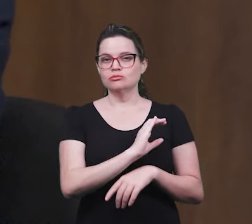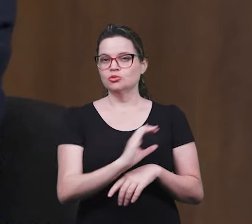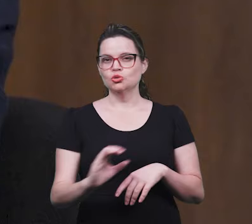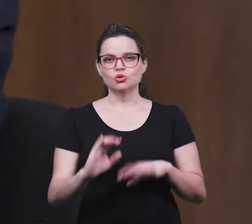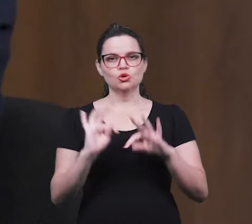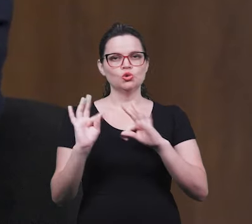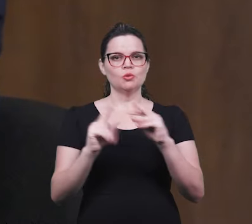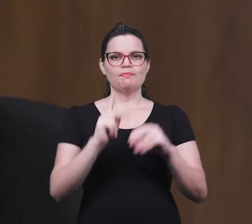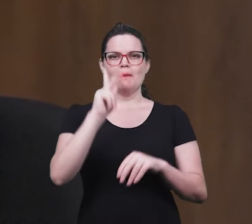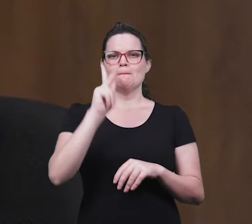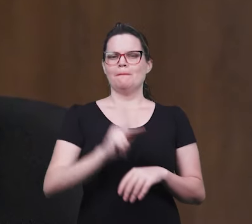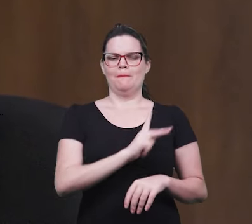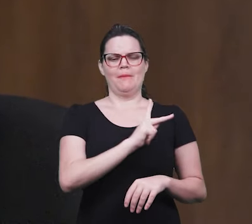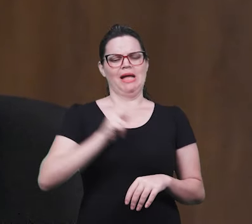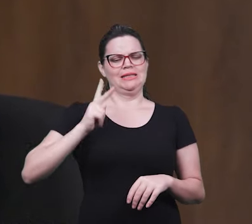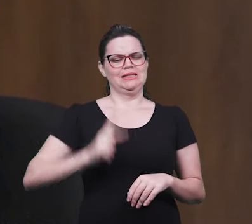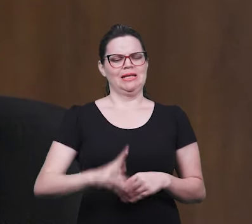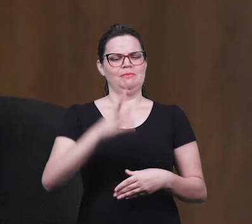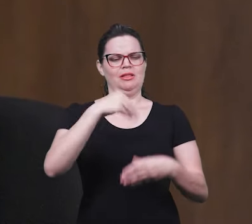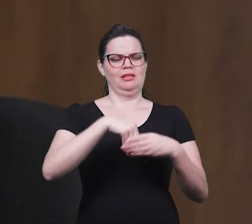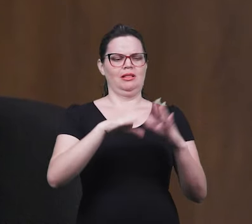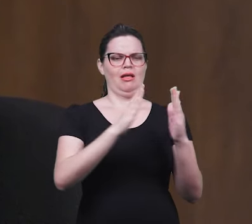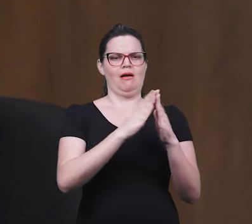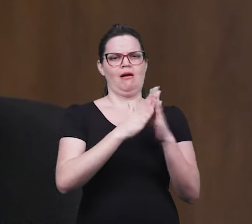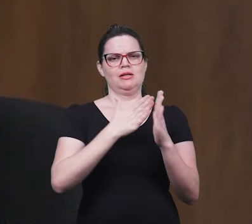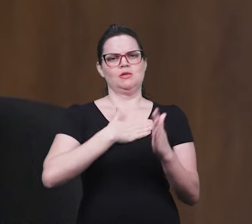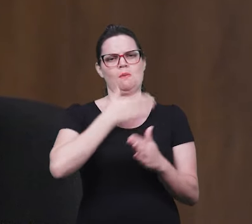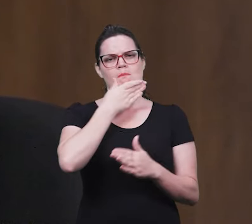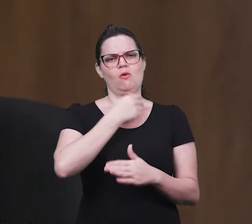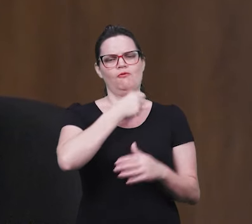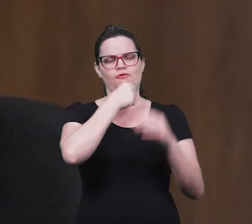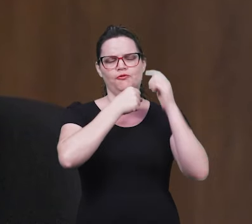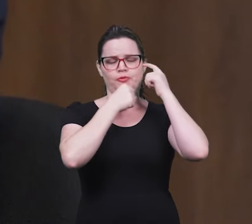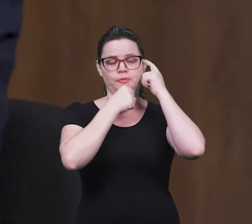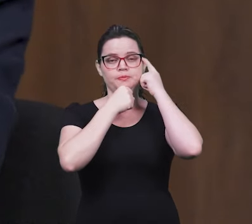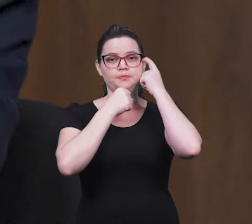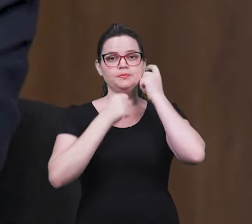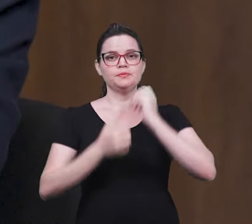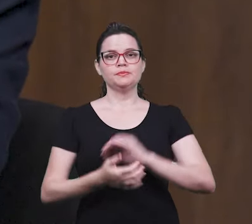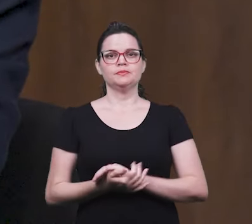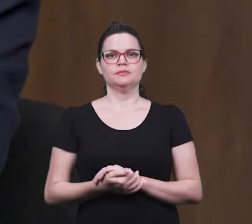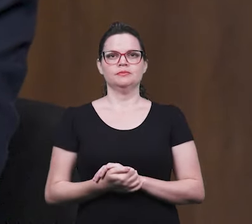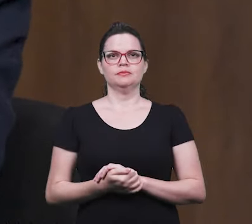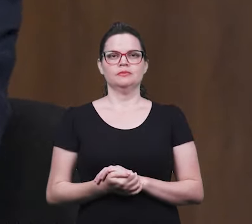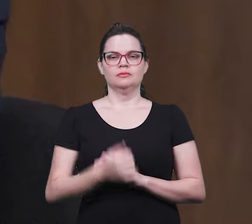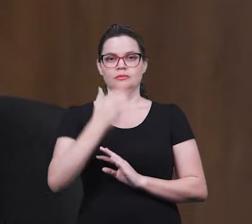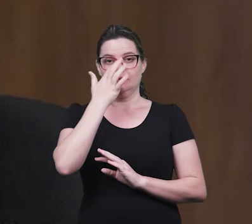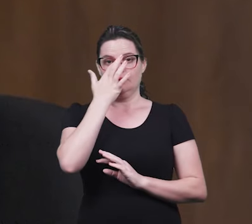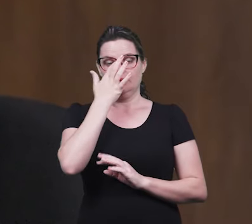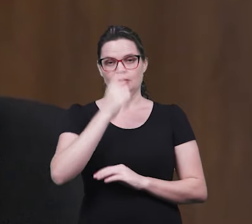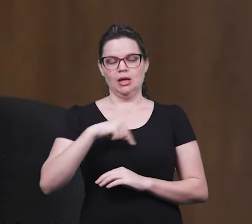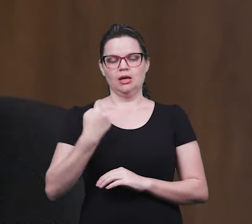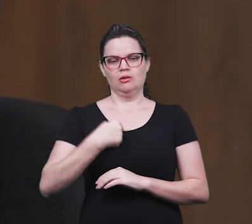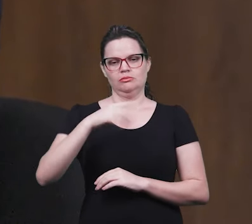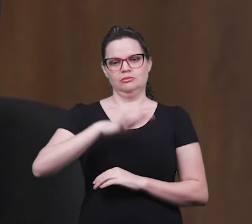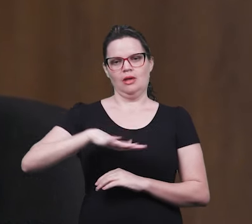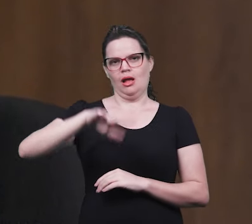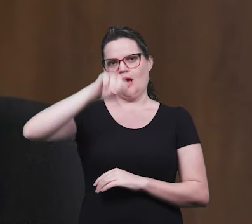Os padres viviam na casa do meu avô. E como nós éramos daquela região de Aracruz,